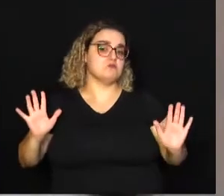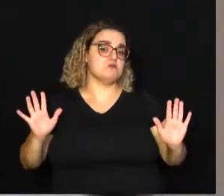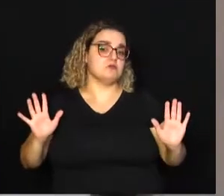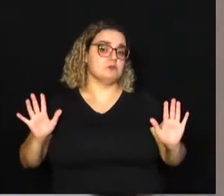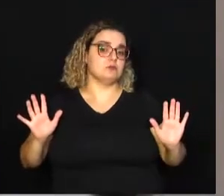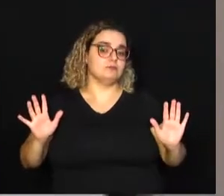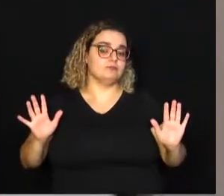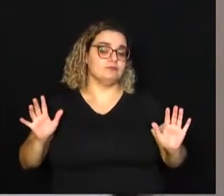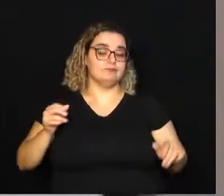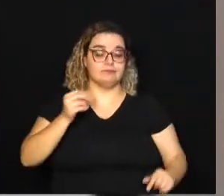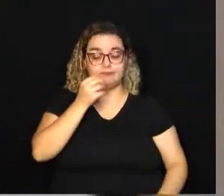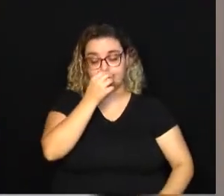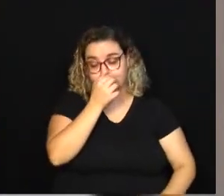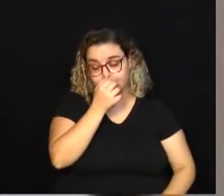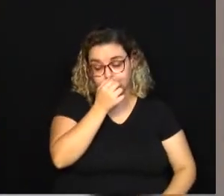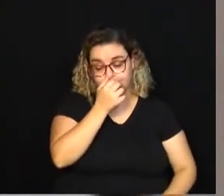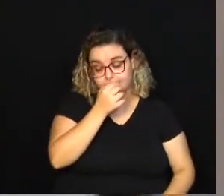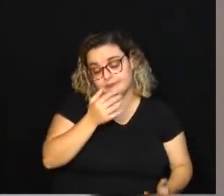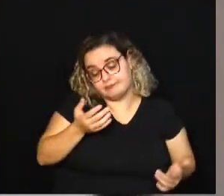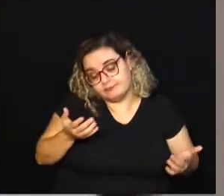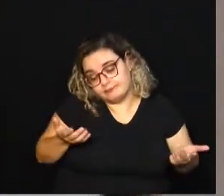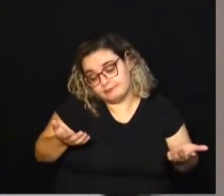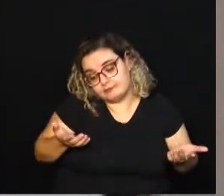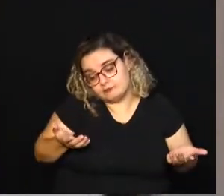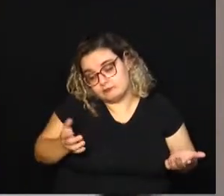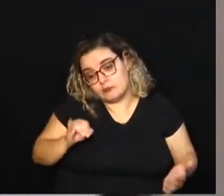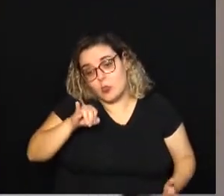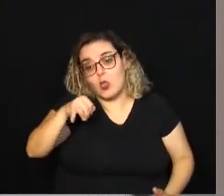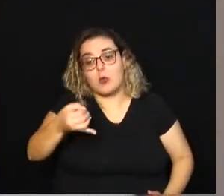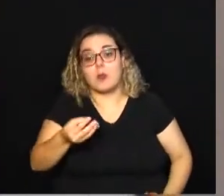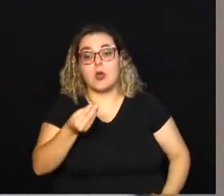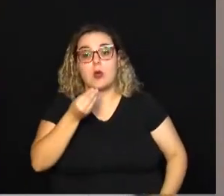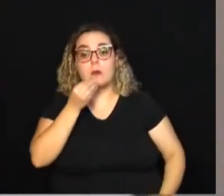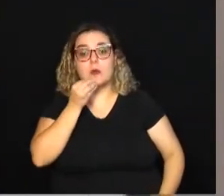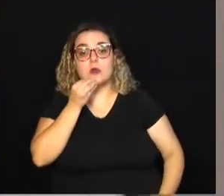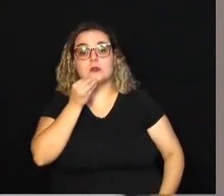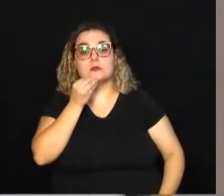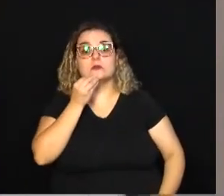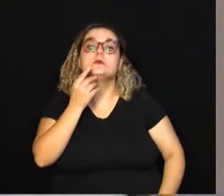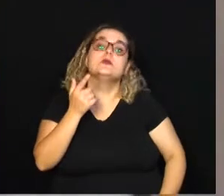Então, tudo isso foi uma oportunidade, e está sendo